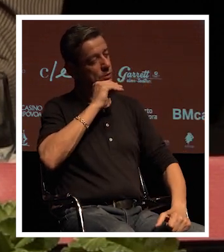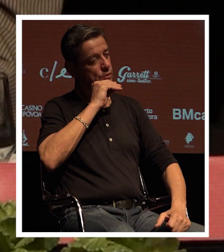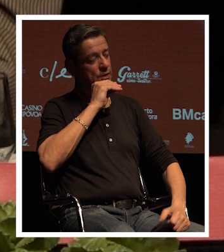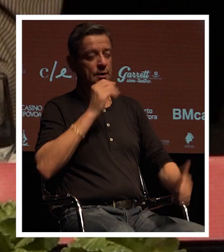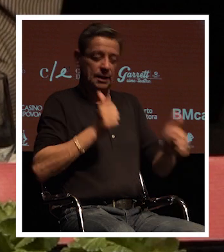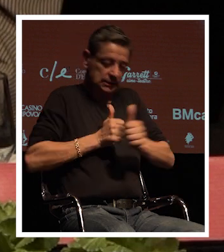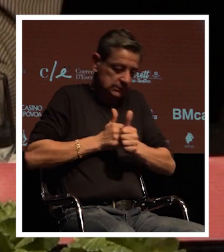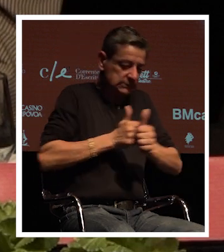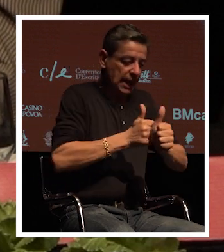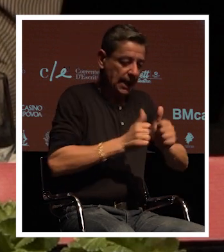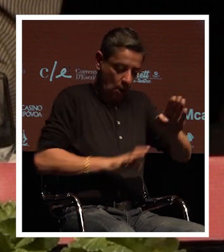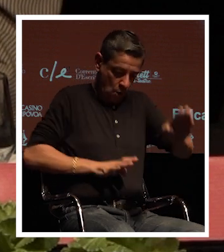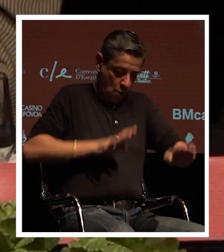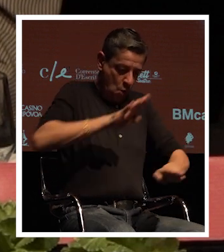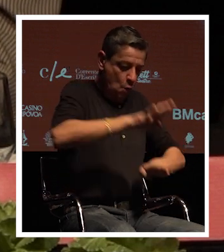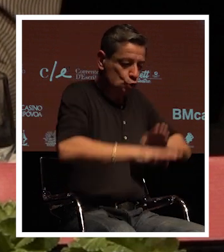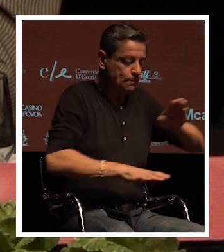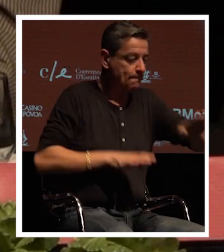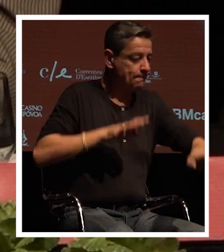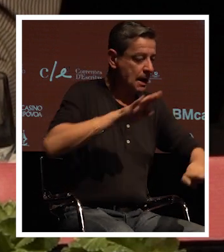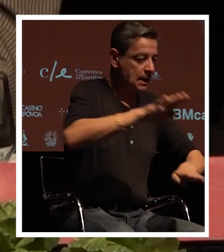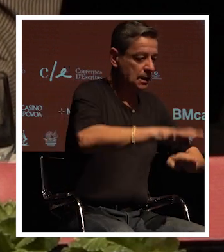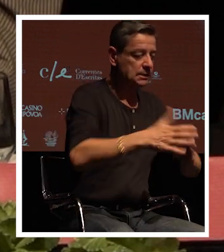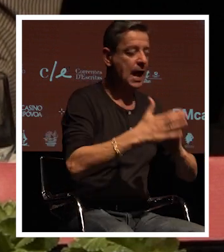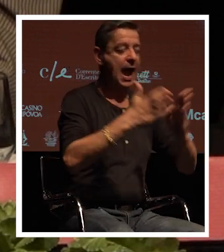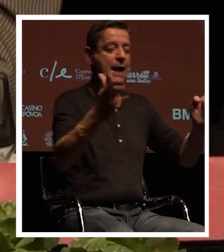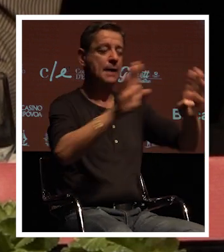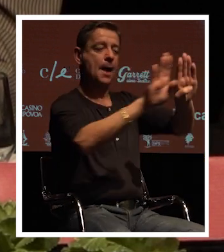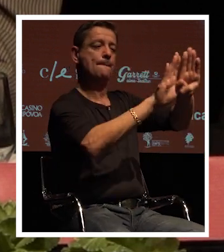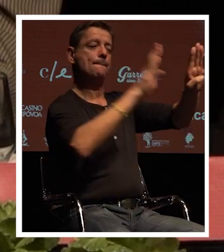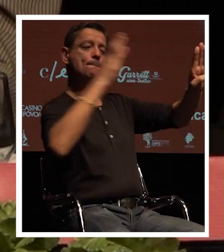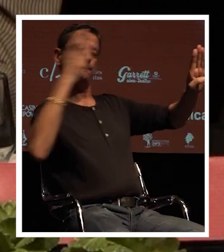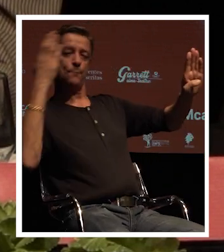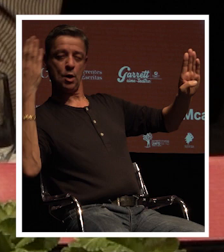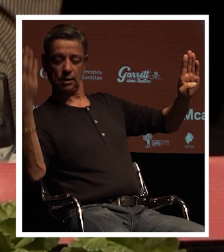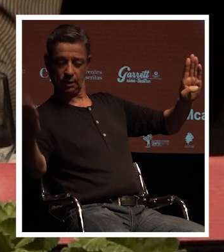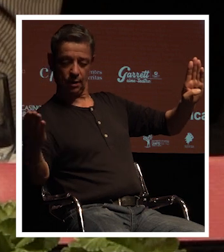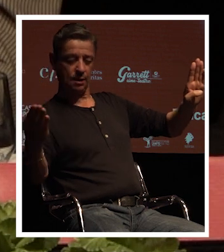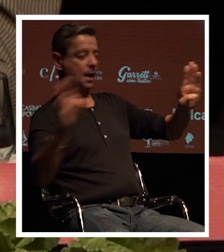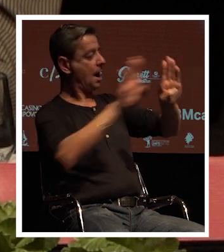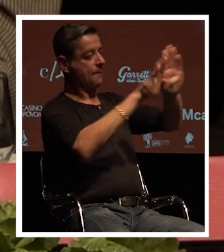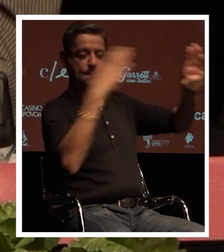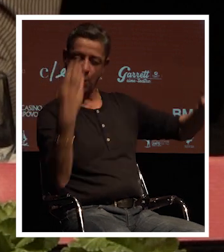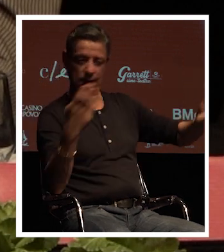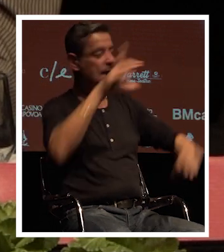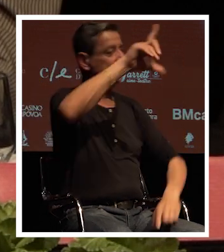passos e já foi depois do 25 de Abril abre minha porta que a noite mata frio porta